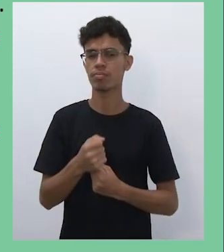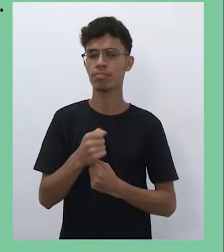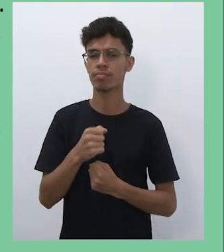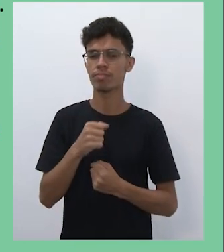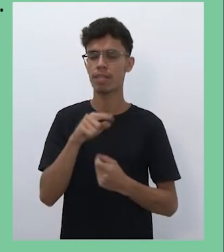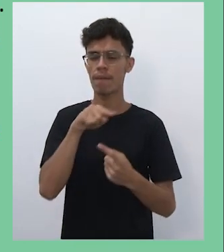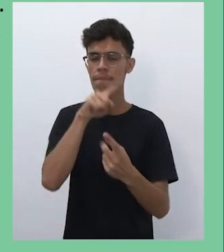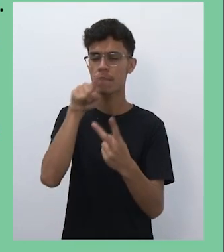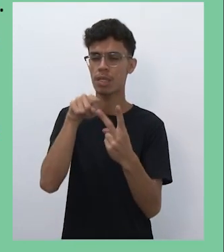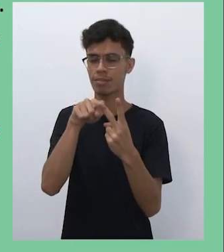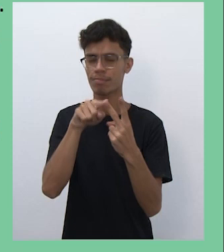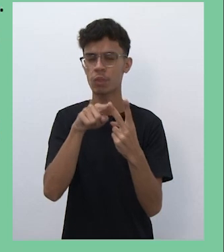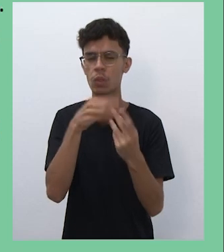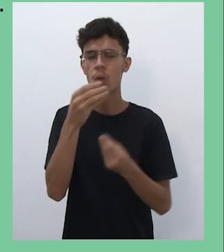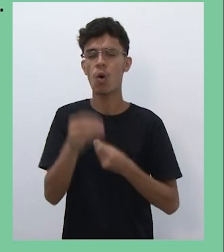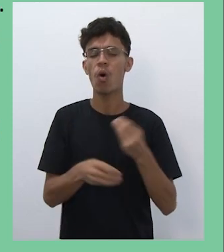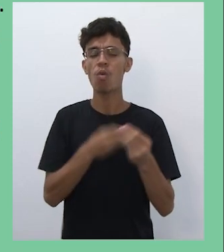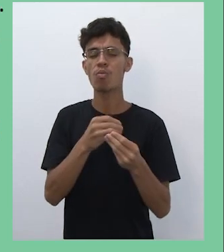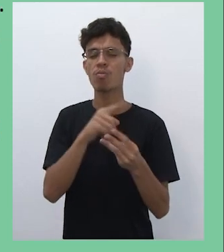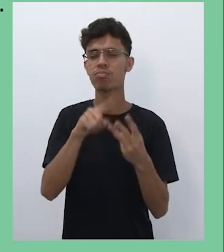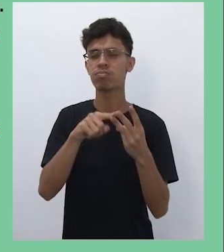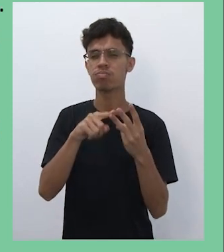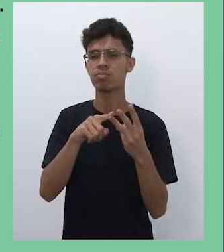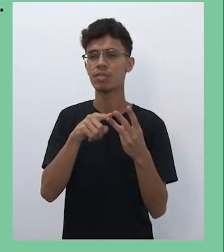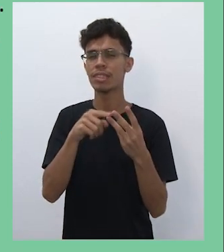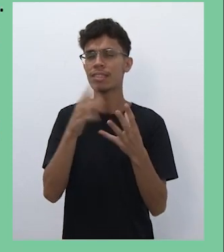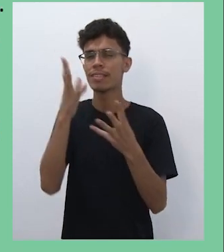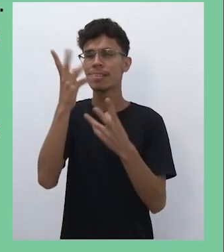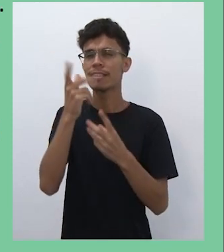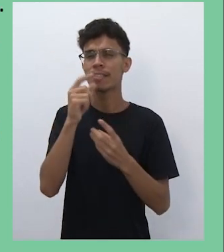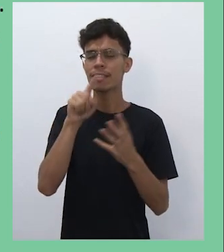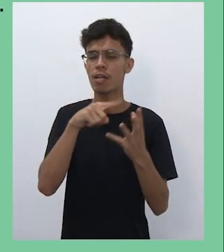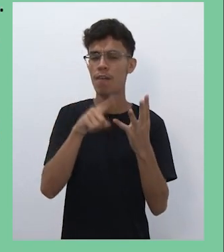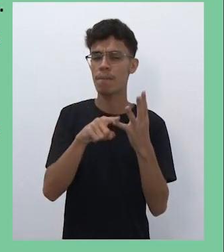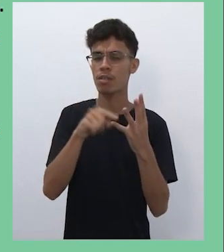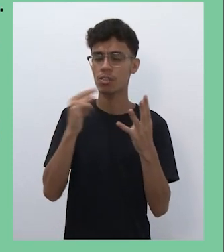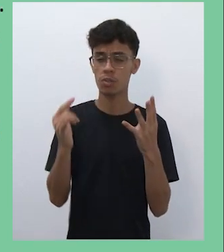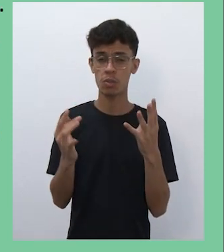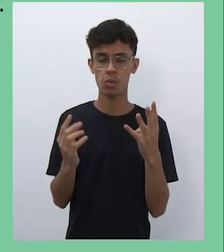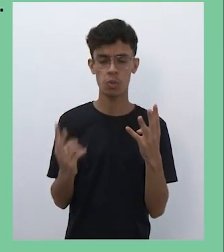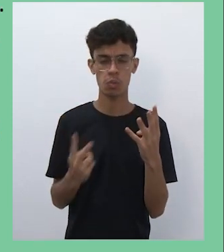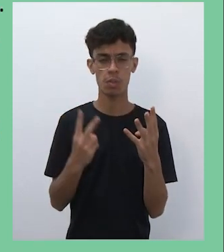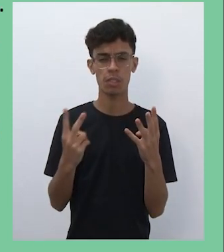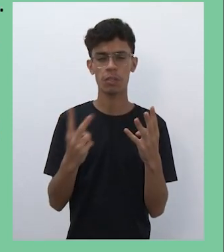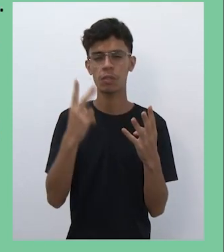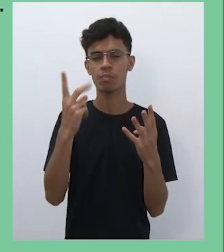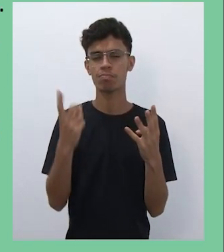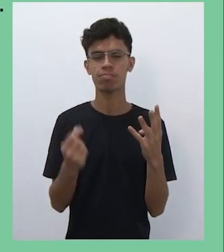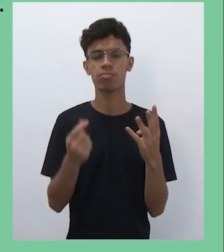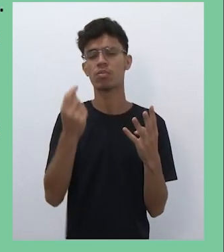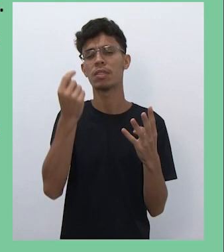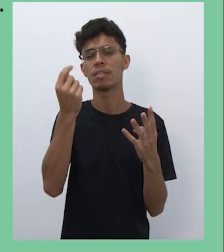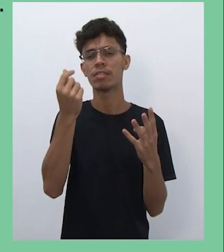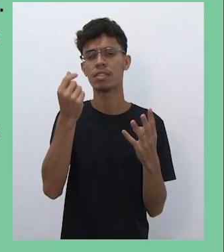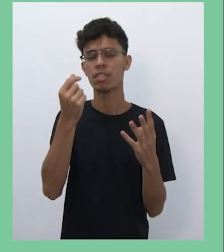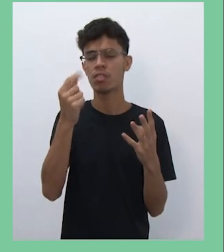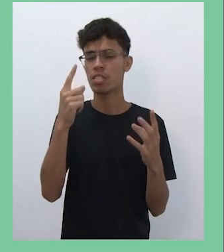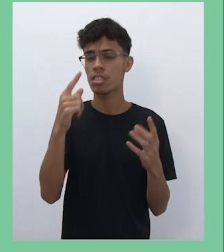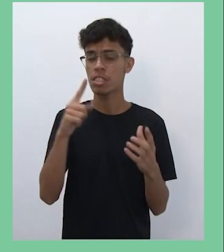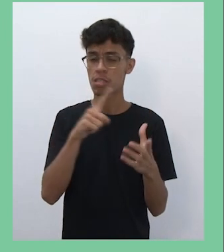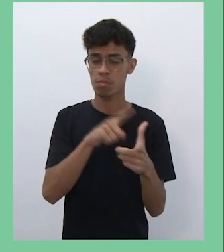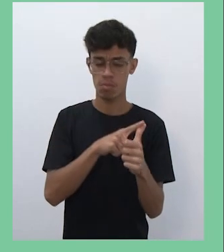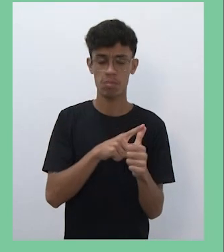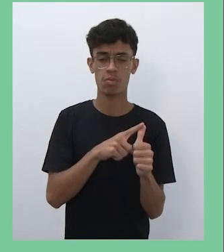serão executadas, os resultados esperados, o valor do projeto e se ele será executado com